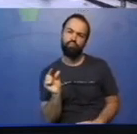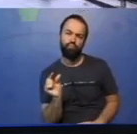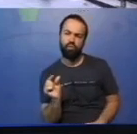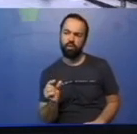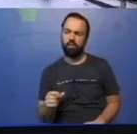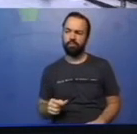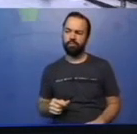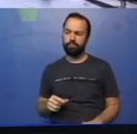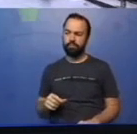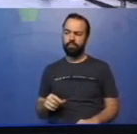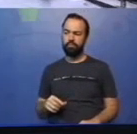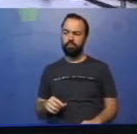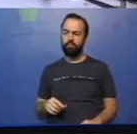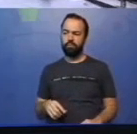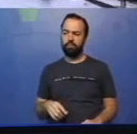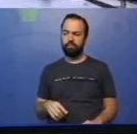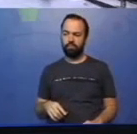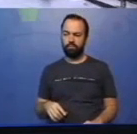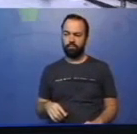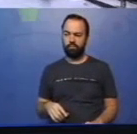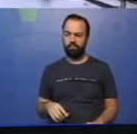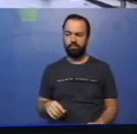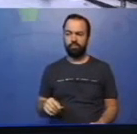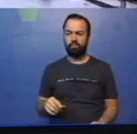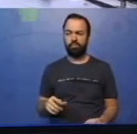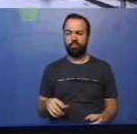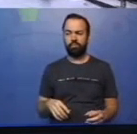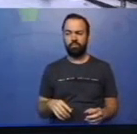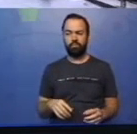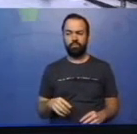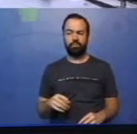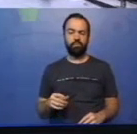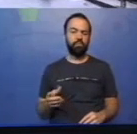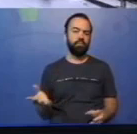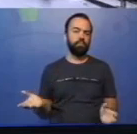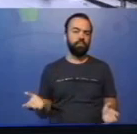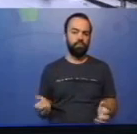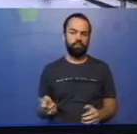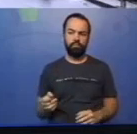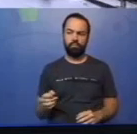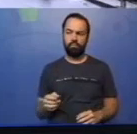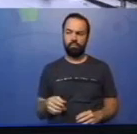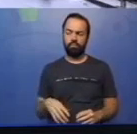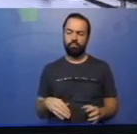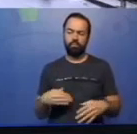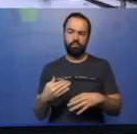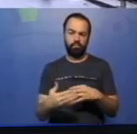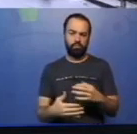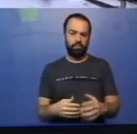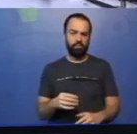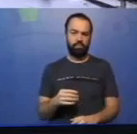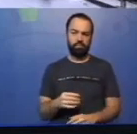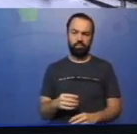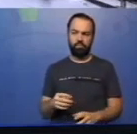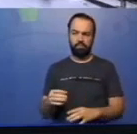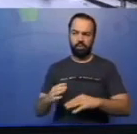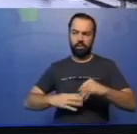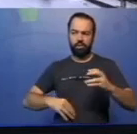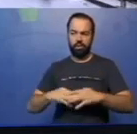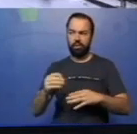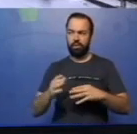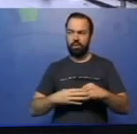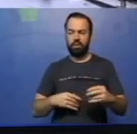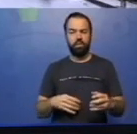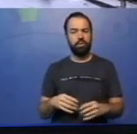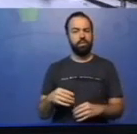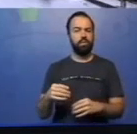utilizar técnicas agrícolas mais modernas e que causem impacto menor ao meio ambiente, o continente convive